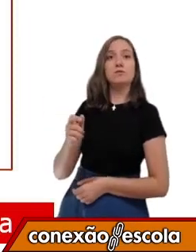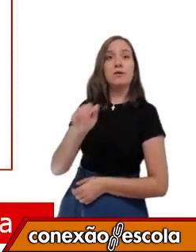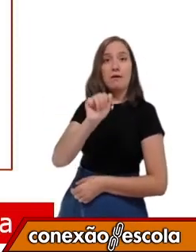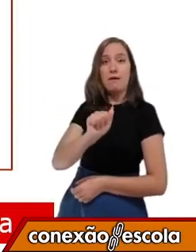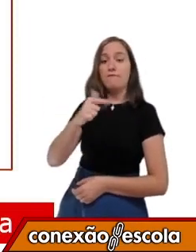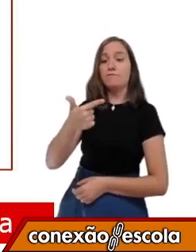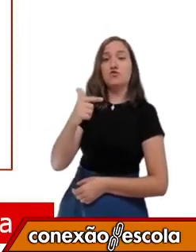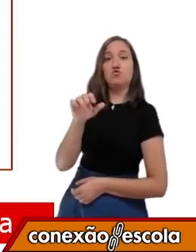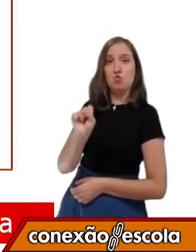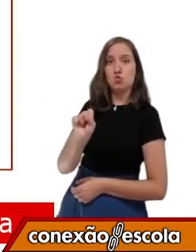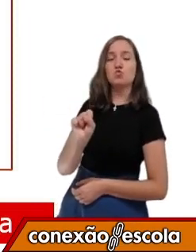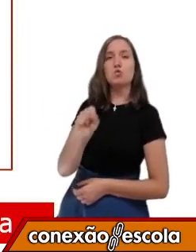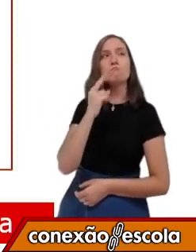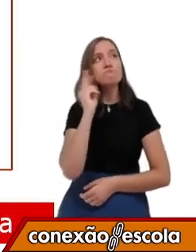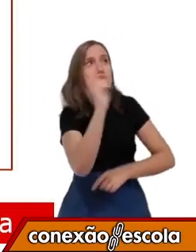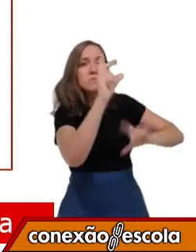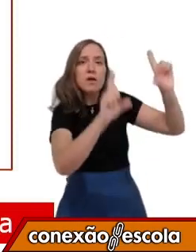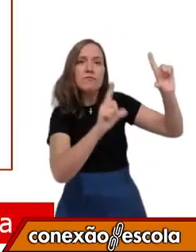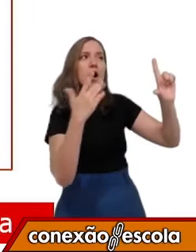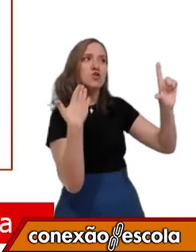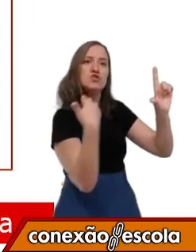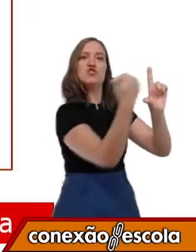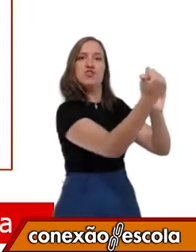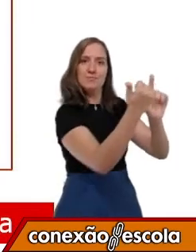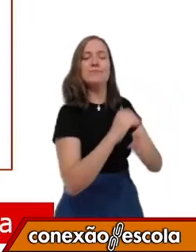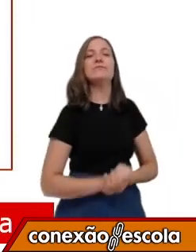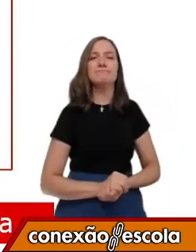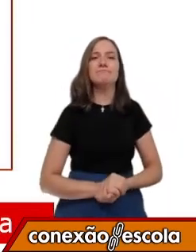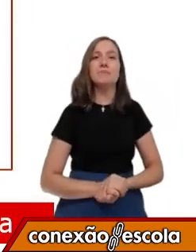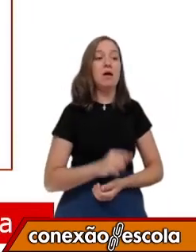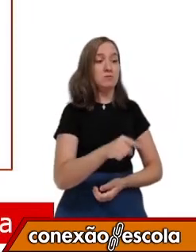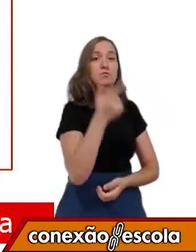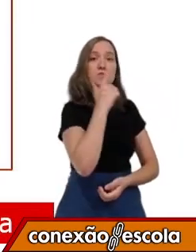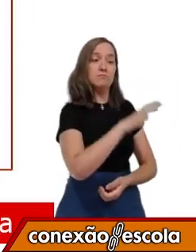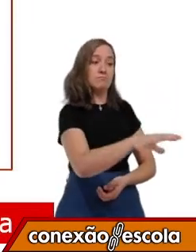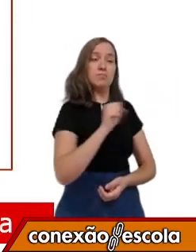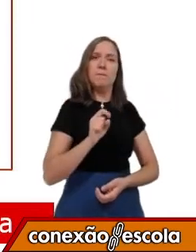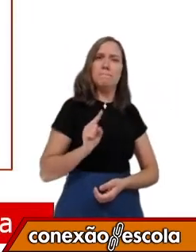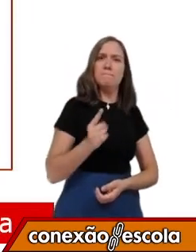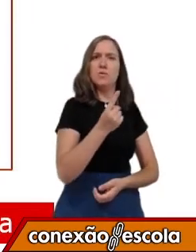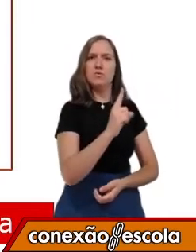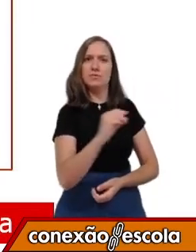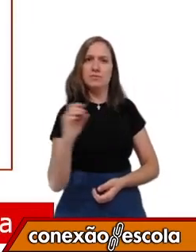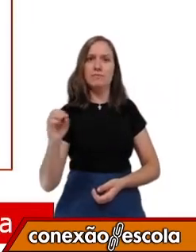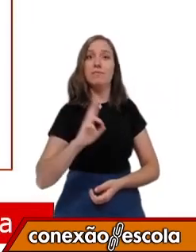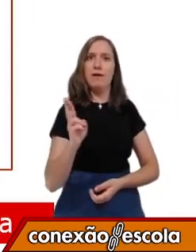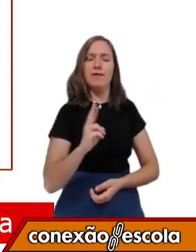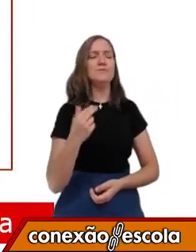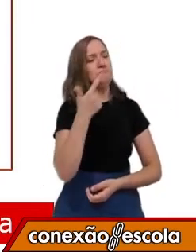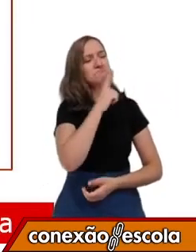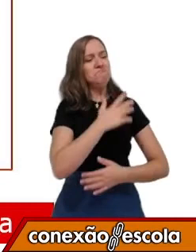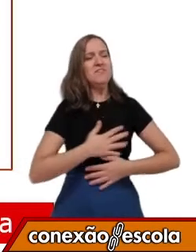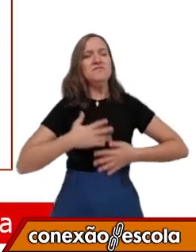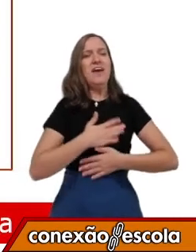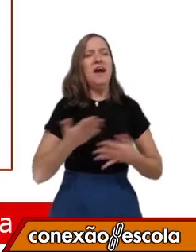A28, para que fosse chamado ao caixa. Ele sacou R$ 1.100. Ficou muito satisfeito, pois agora